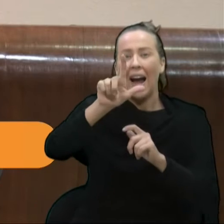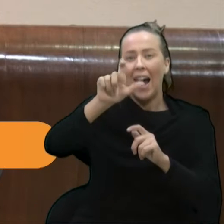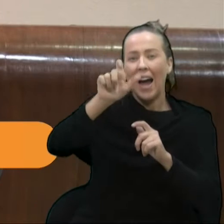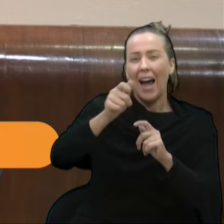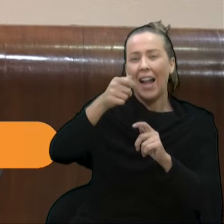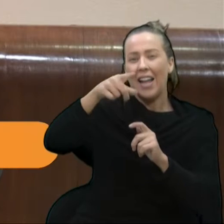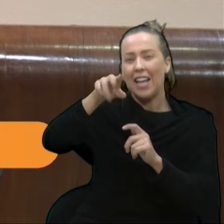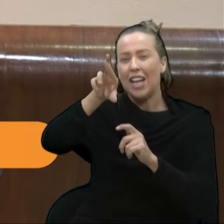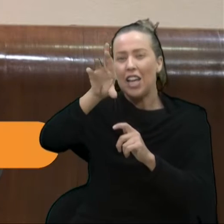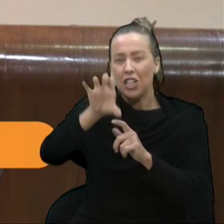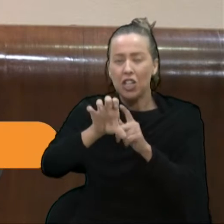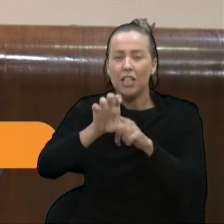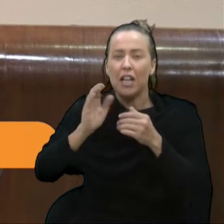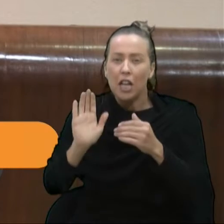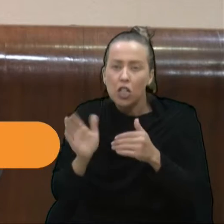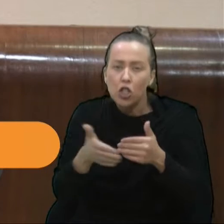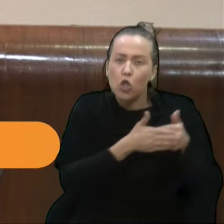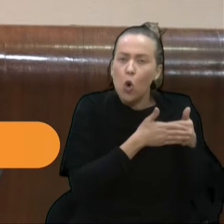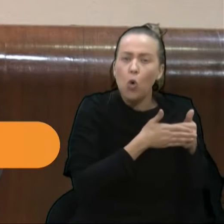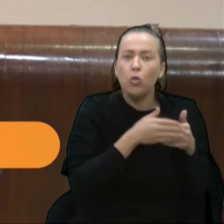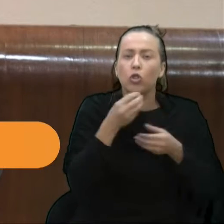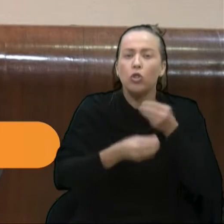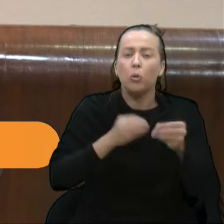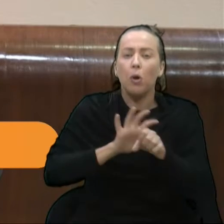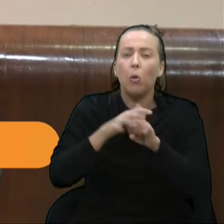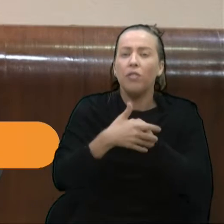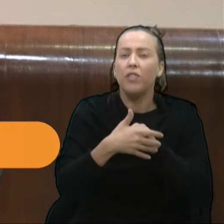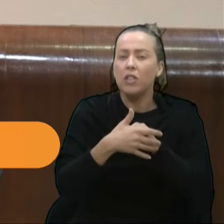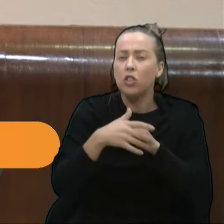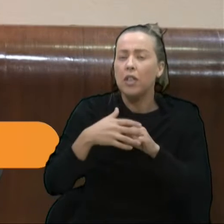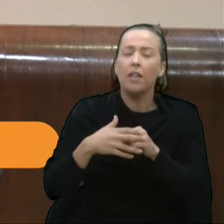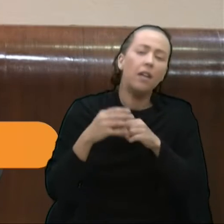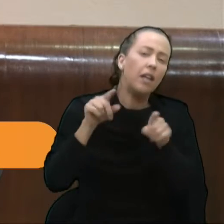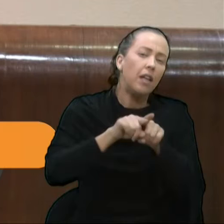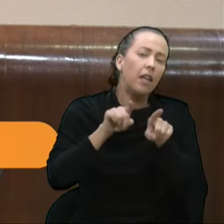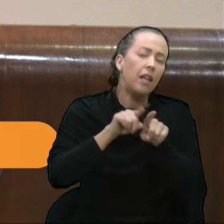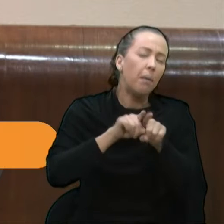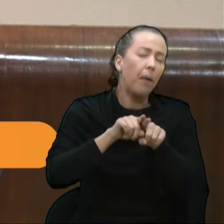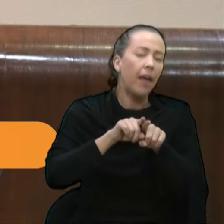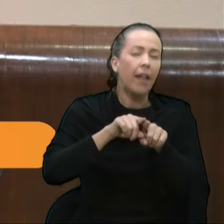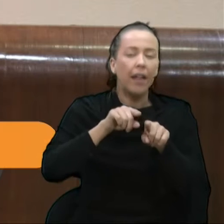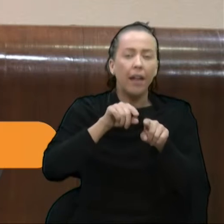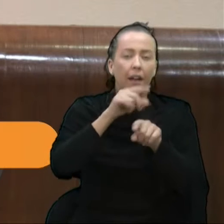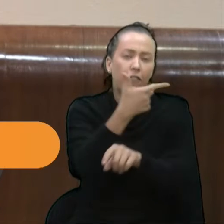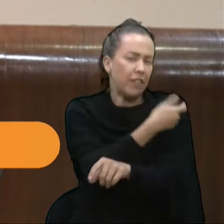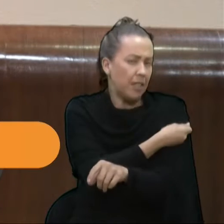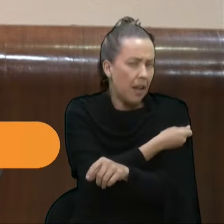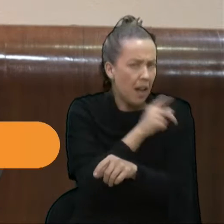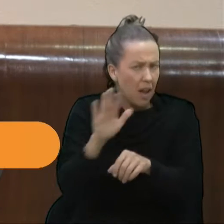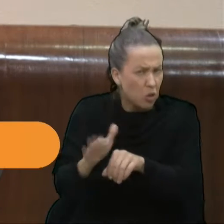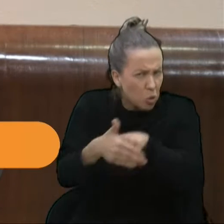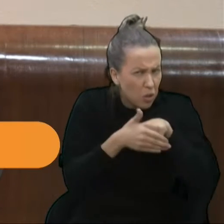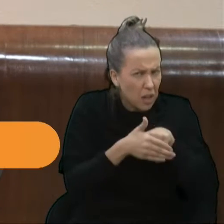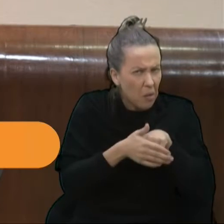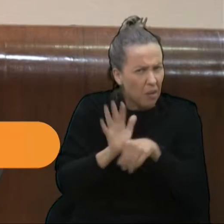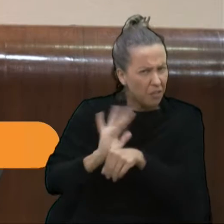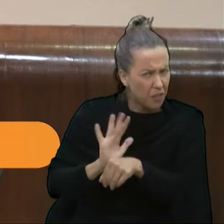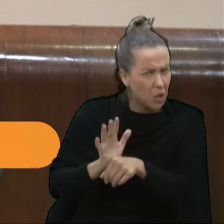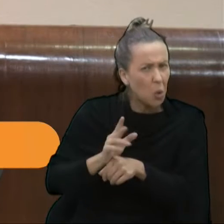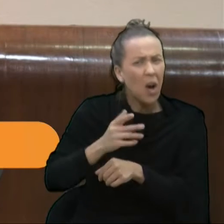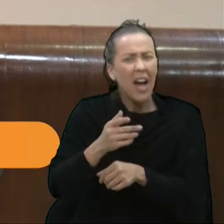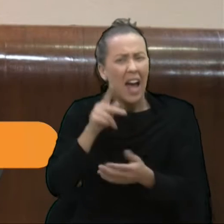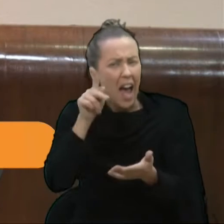vídeos negacionistas sobre vacina e Covid-19. O que tem de verdade em tudo isso? Isso é verdadeiro? Isso não